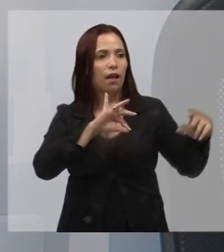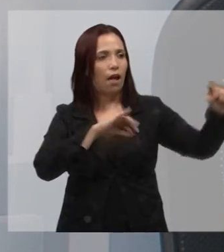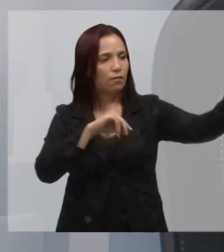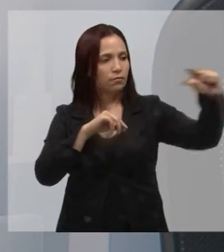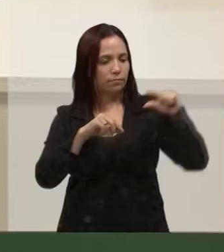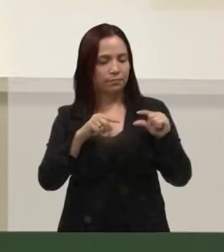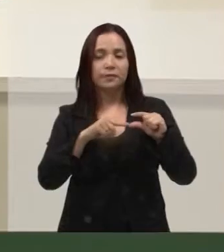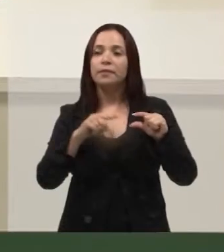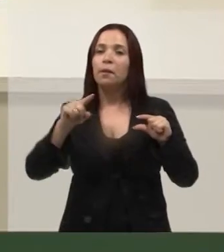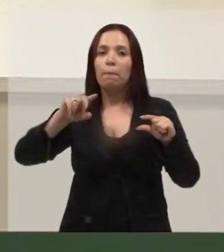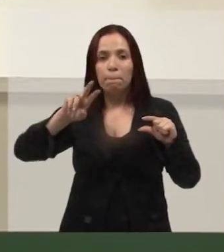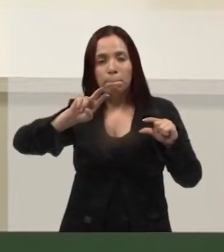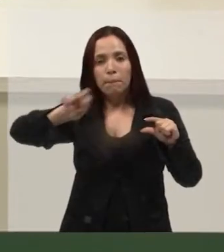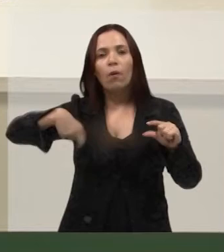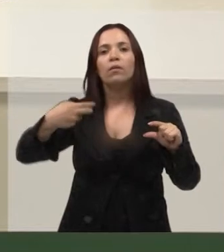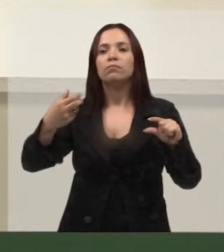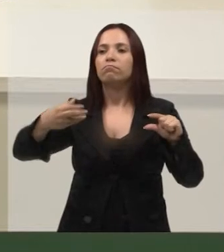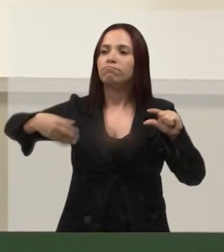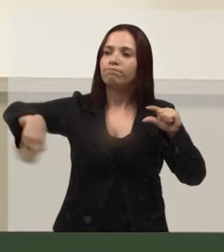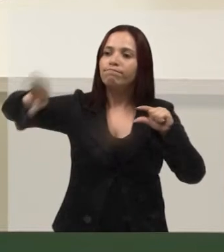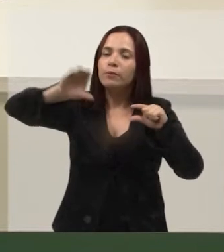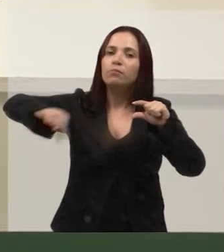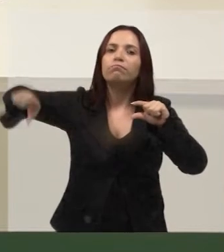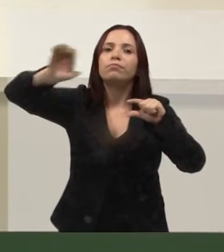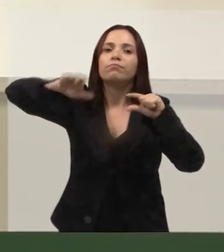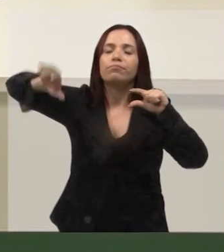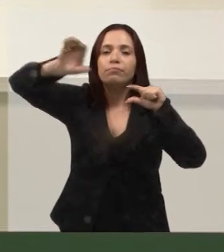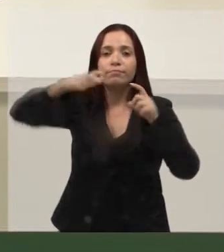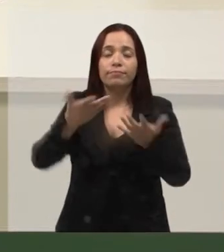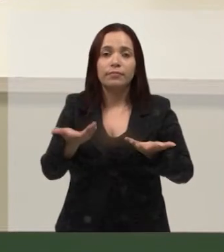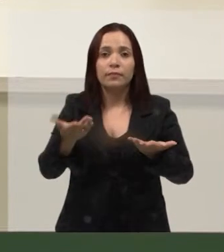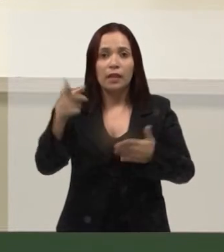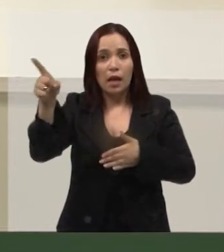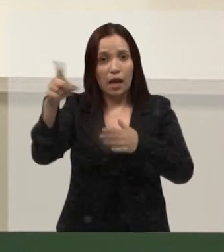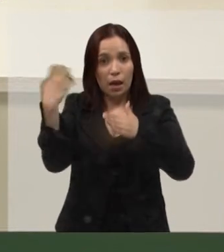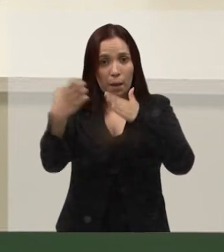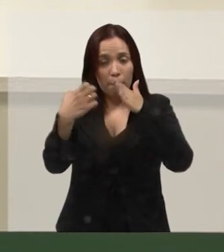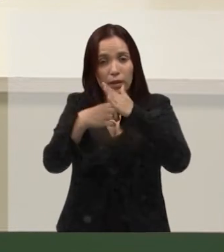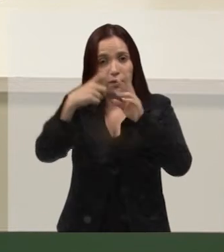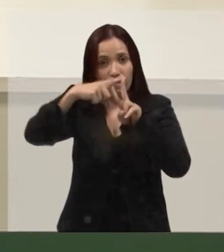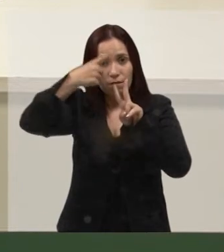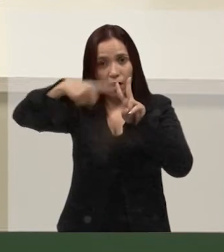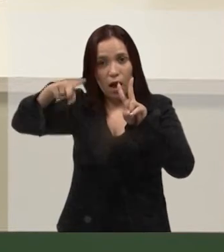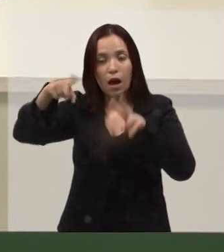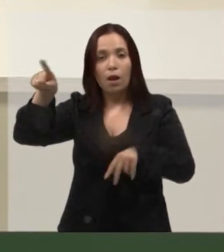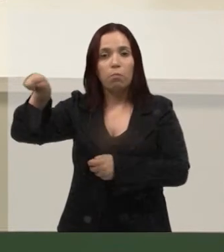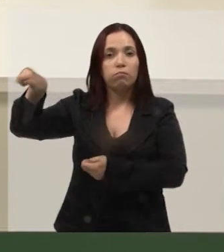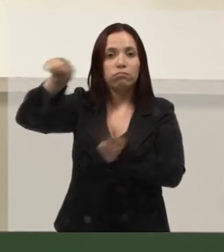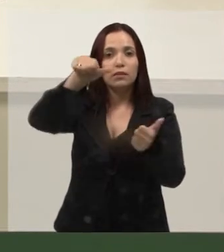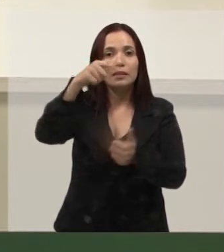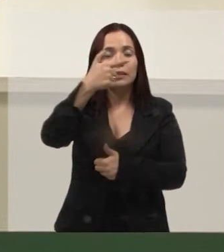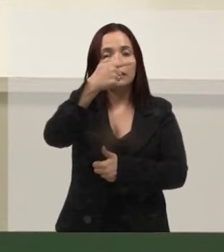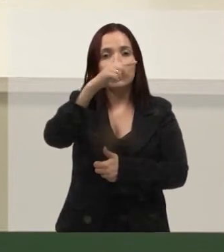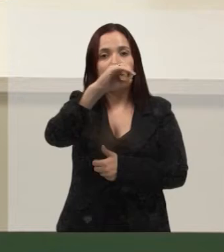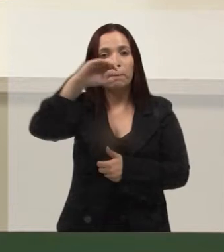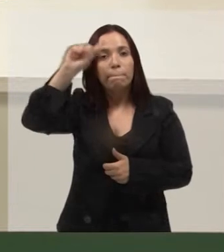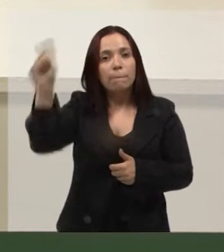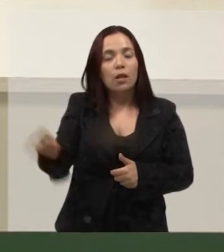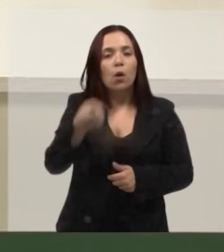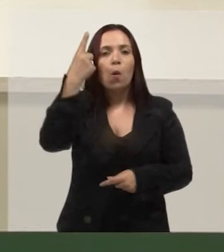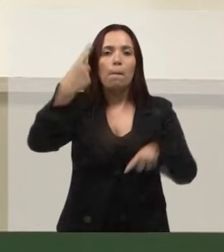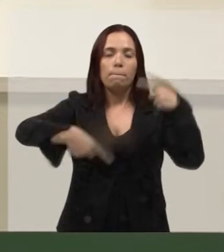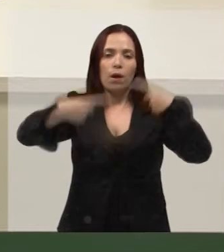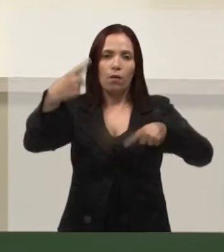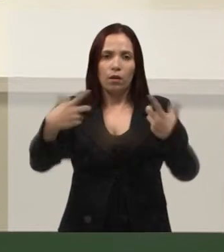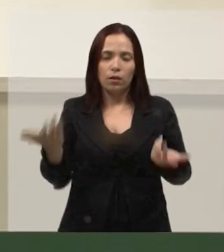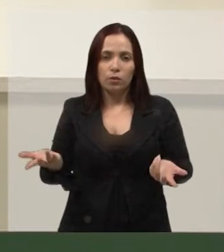pagou e fez doação de 700 milhões a político, Vale do Rio Doce. Uma empresa que paga